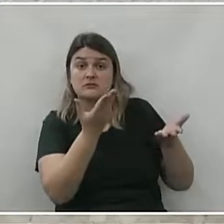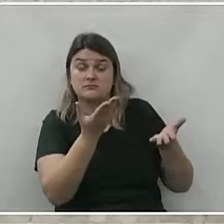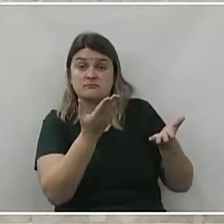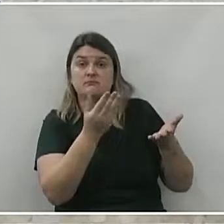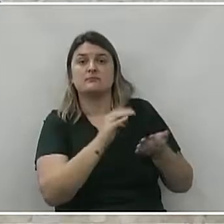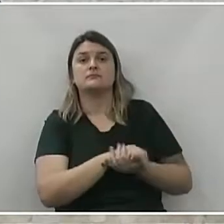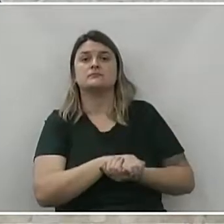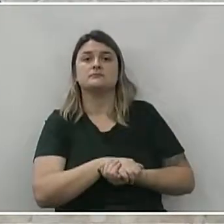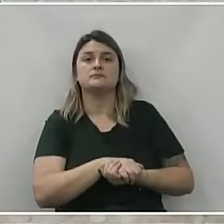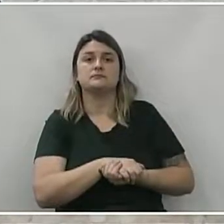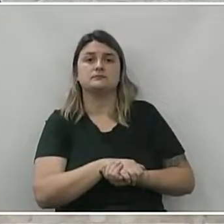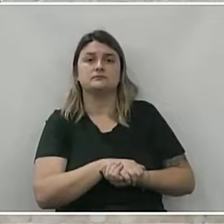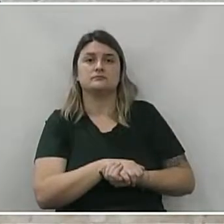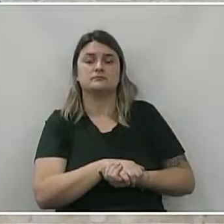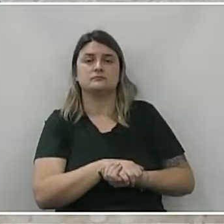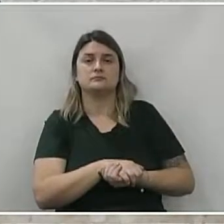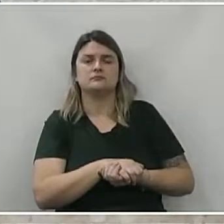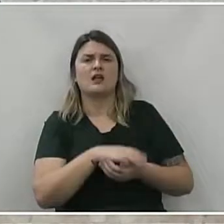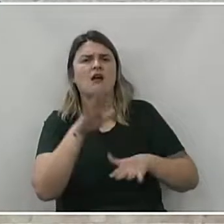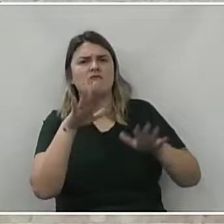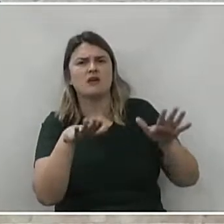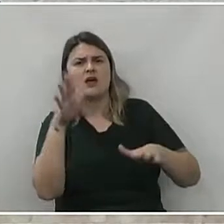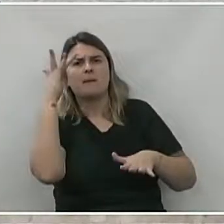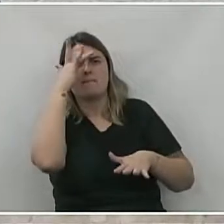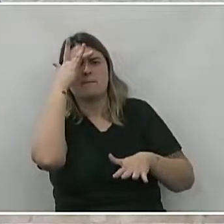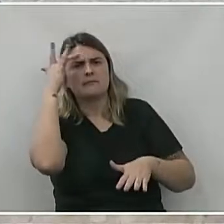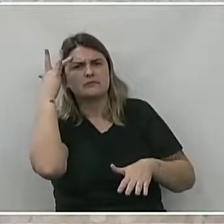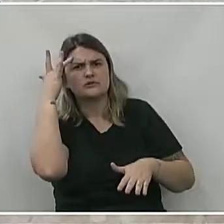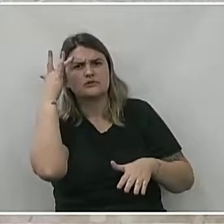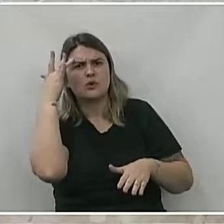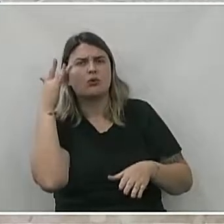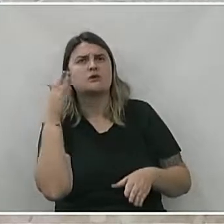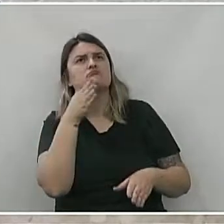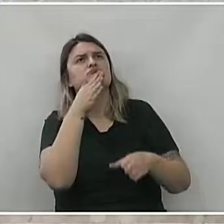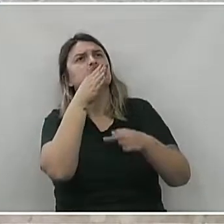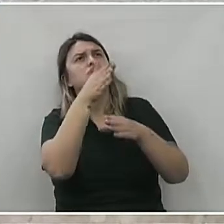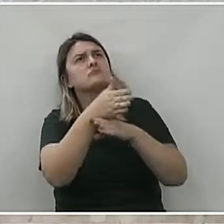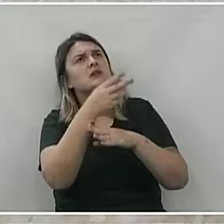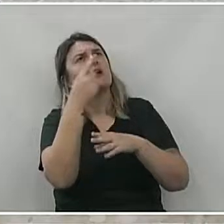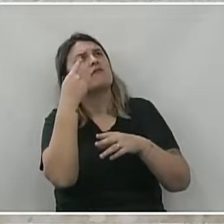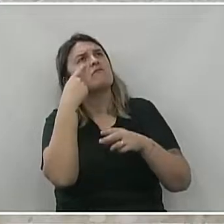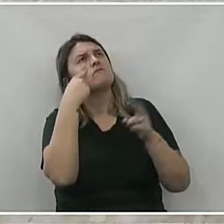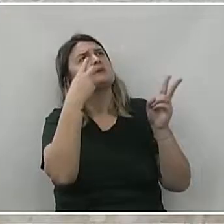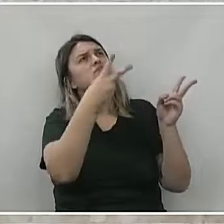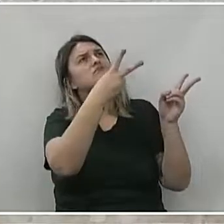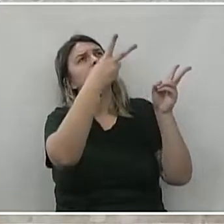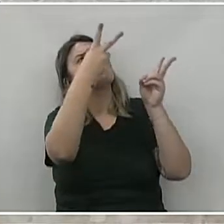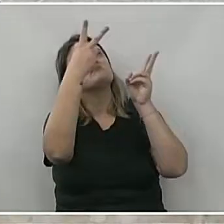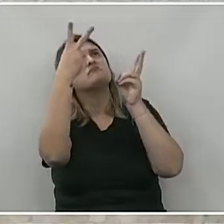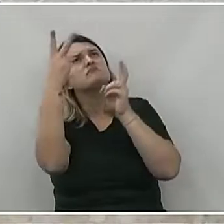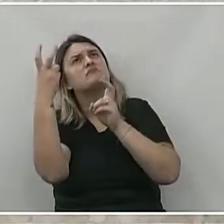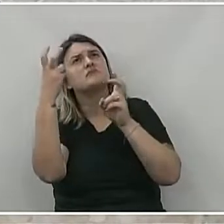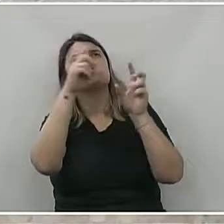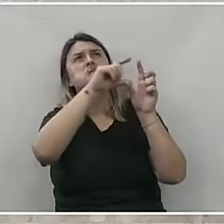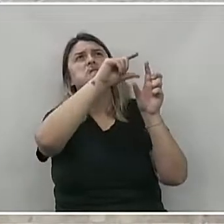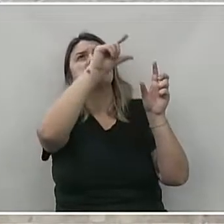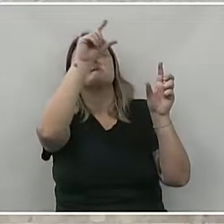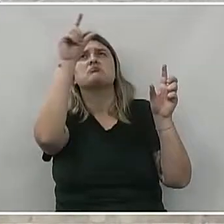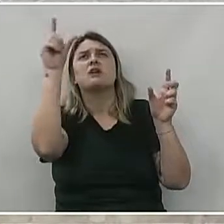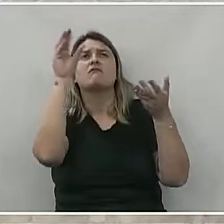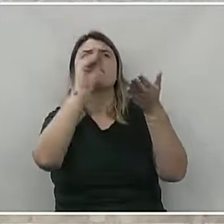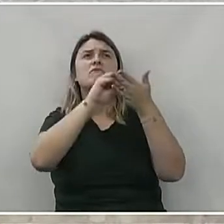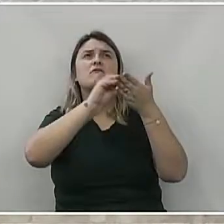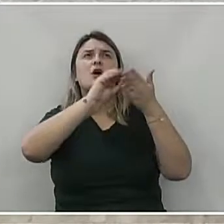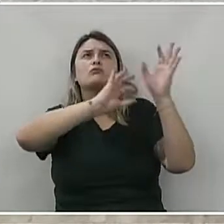é verdadeiro. Muitas pessoas que estão de passagem ao ver o portal levam consigo uma